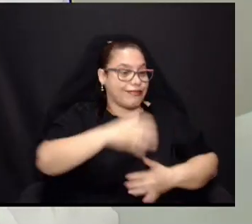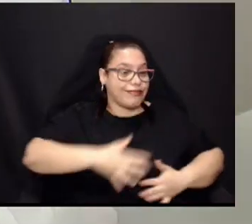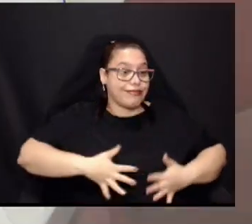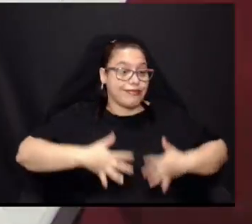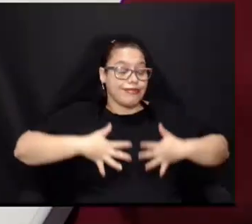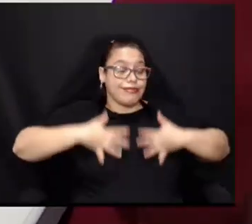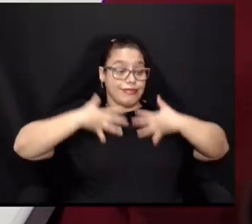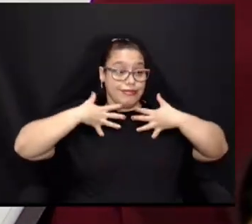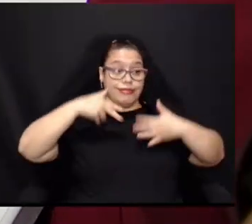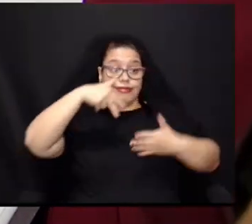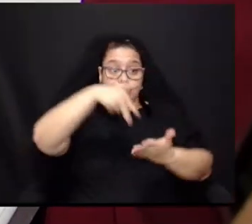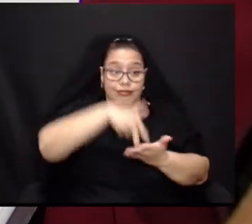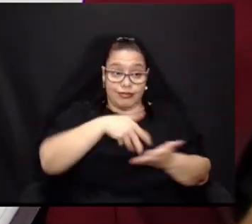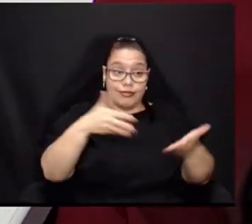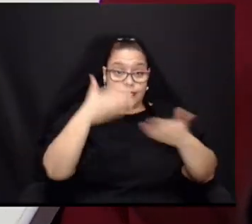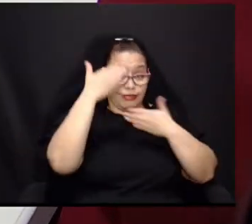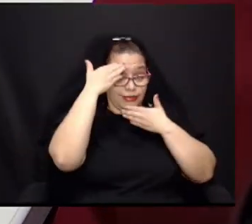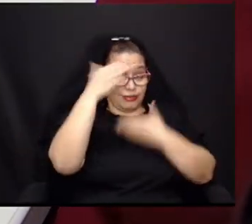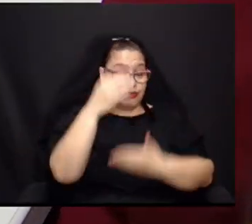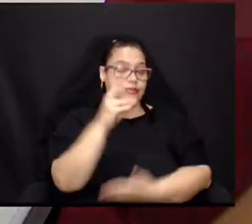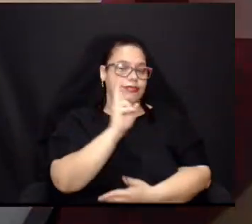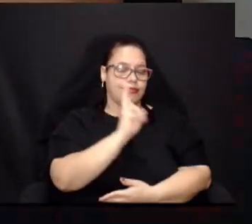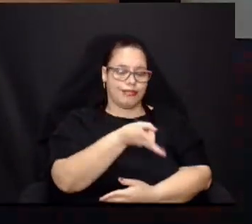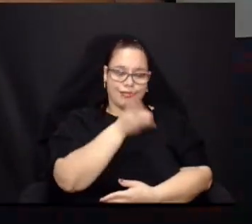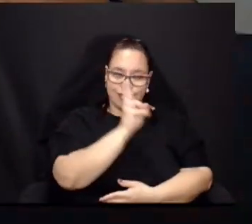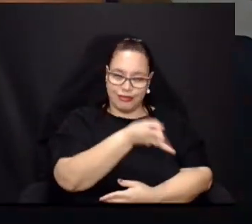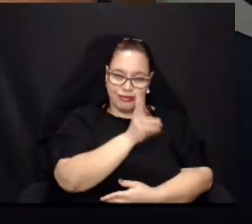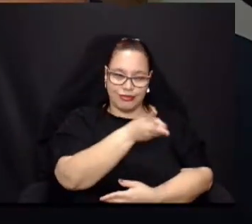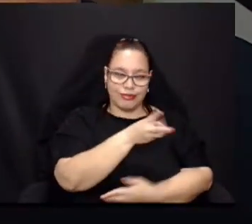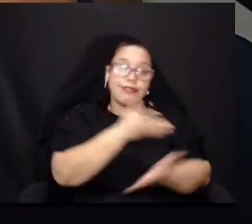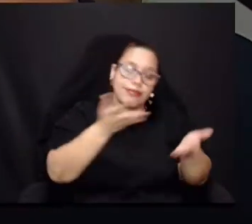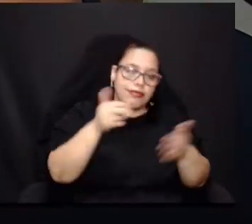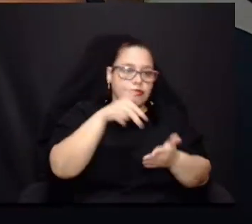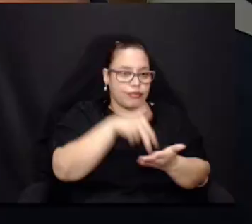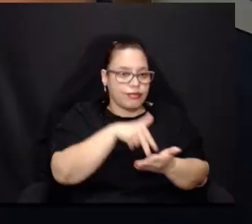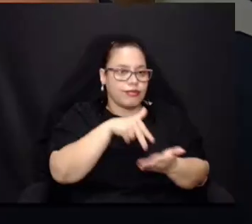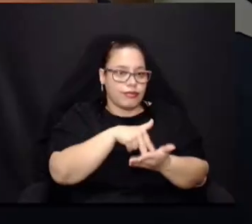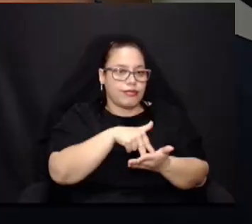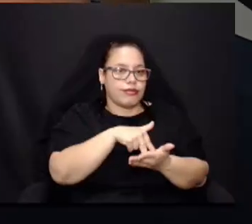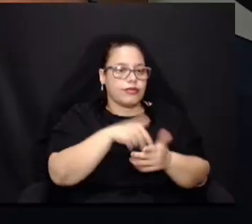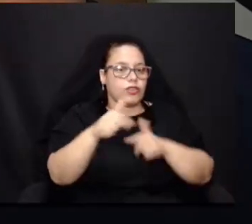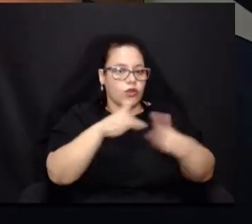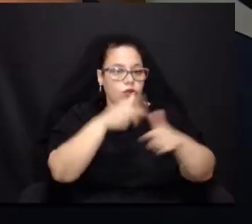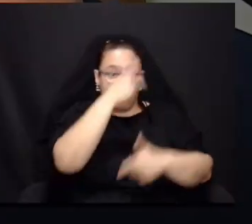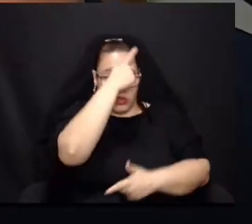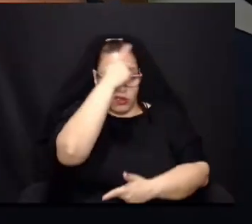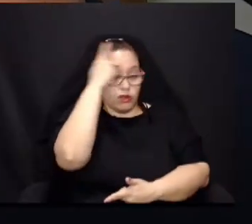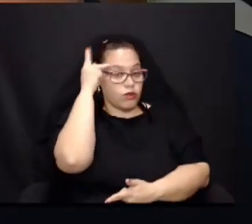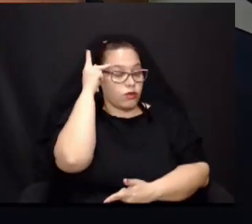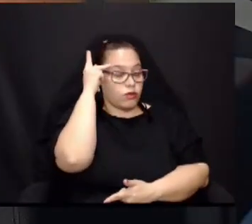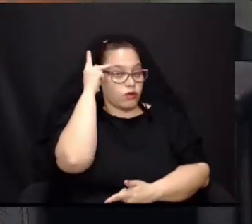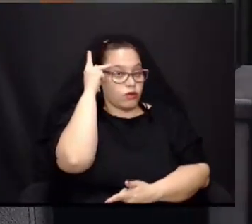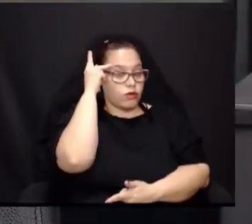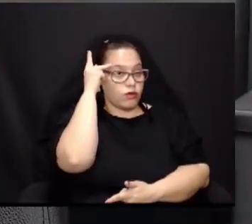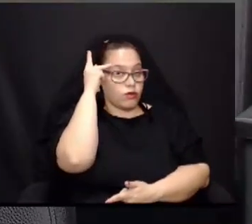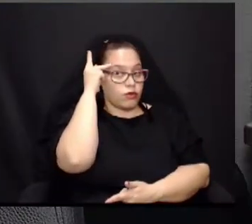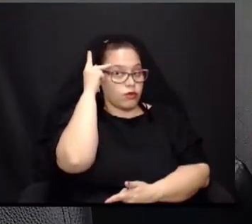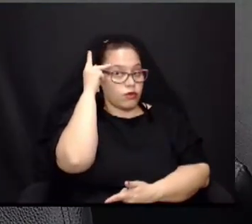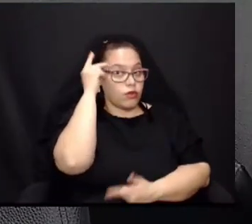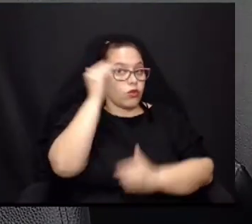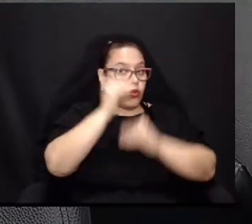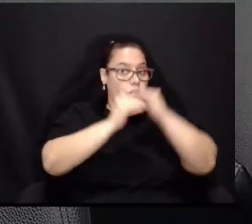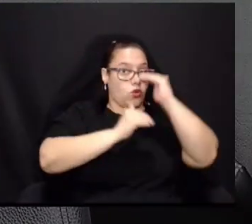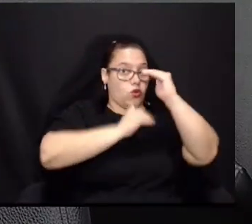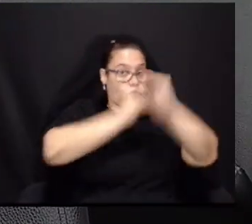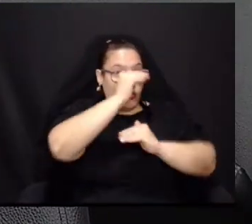eu agradeço diariamente por, enfim, estar onde eu estou, trabalhar com pessoas que elevam o nosso trabalho, o nosso